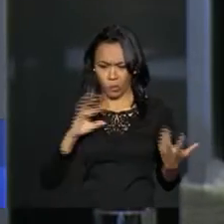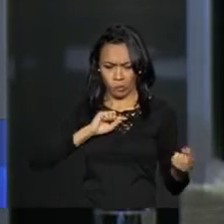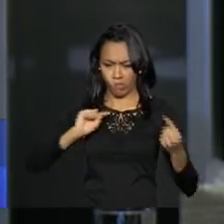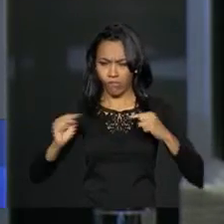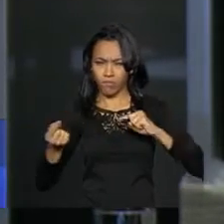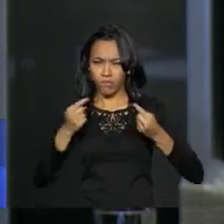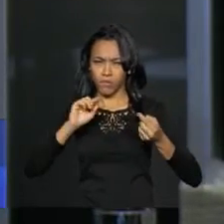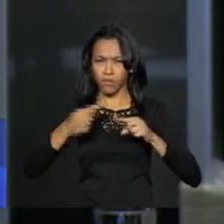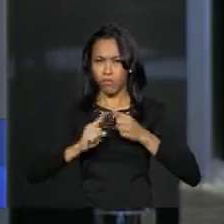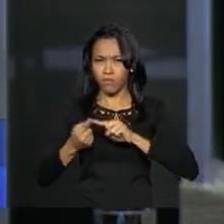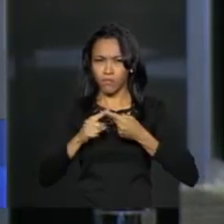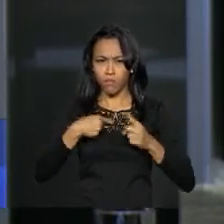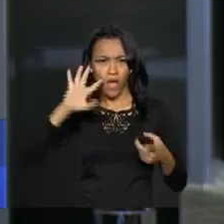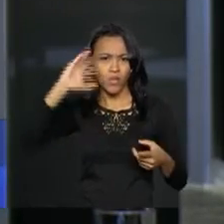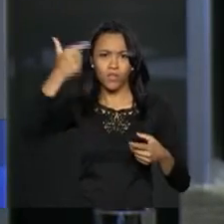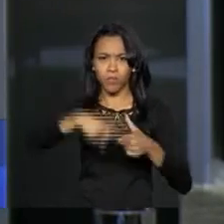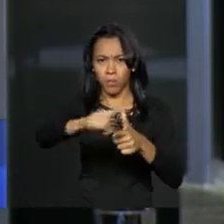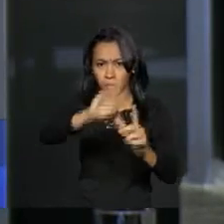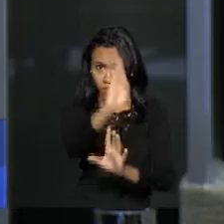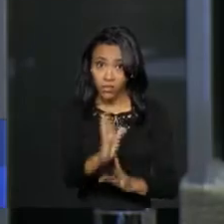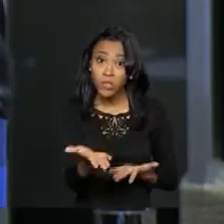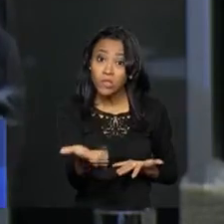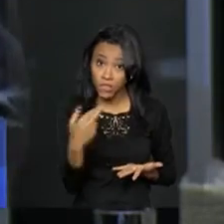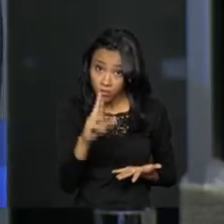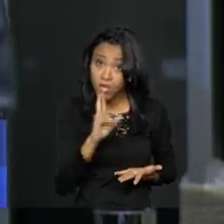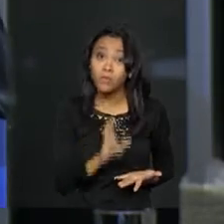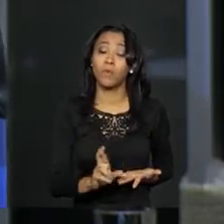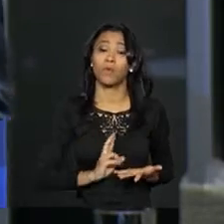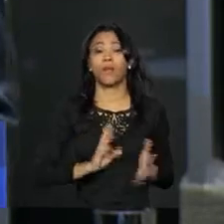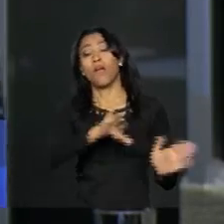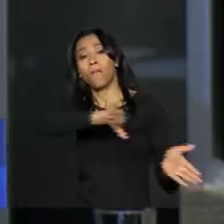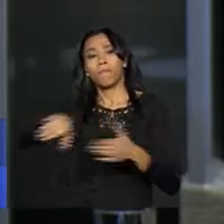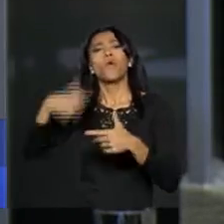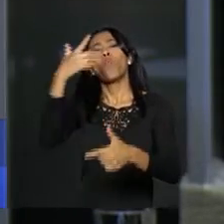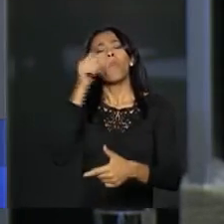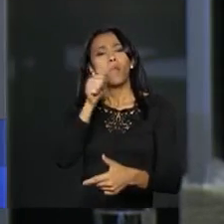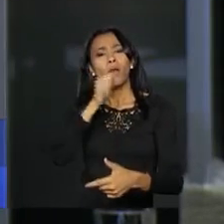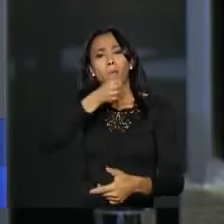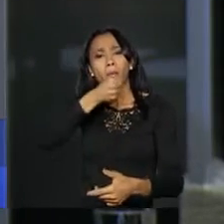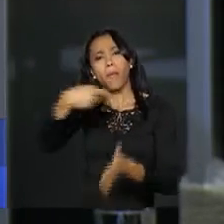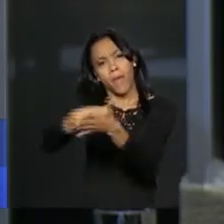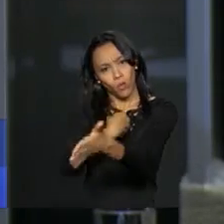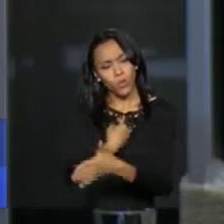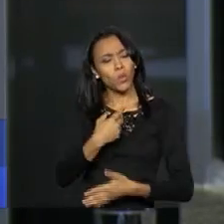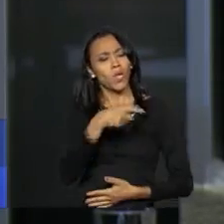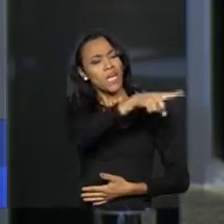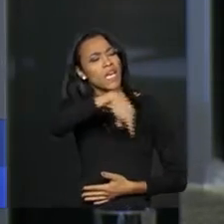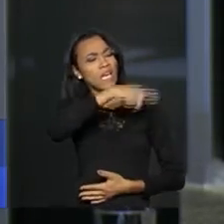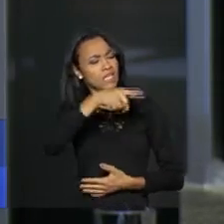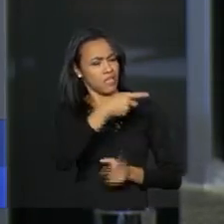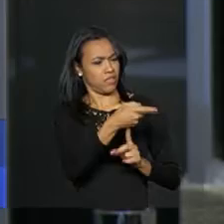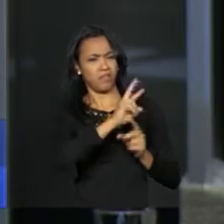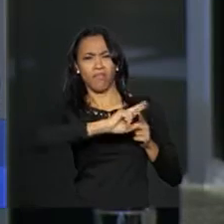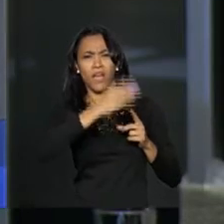Brasil? Ainda há pouco uma jornalista me perguntou, deputado, e essas várias vans que estão se dirigindo